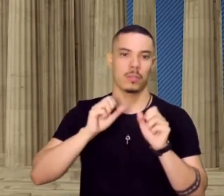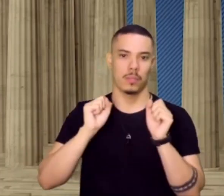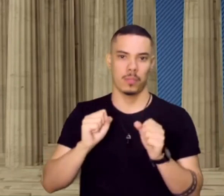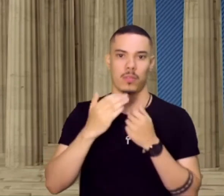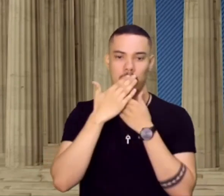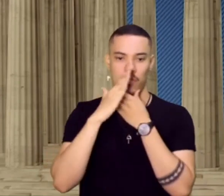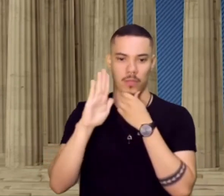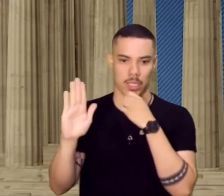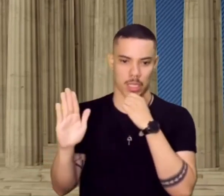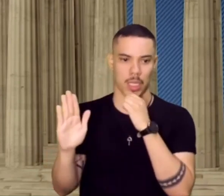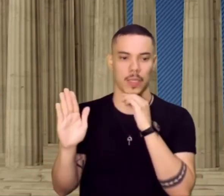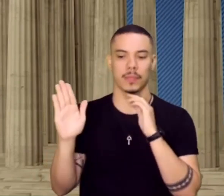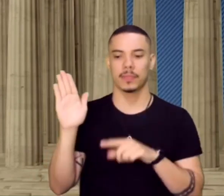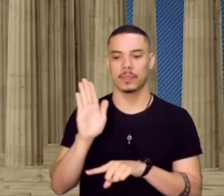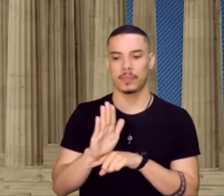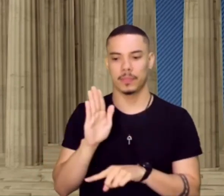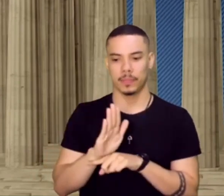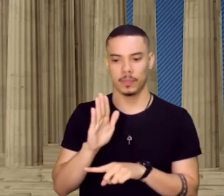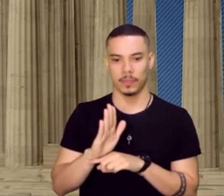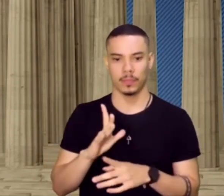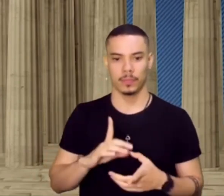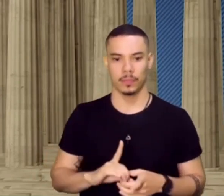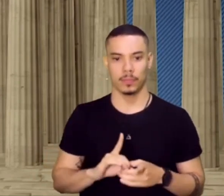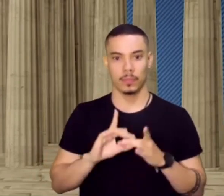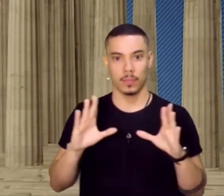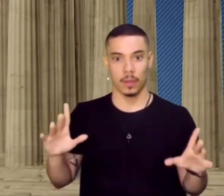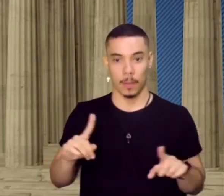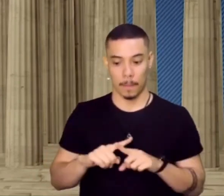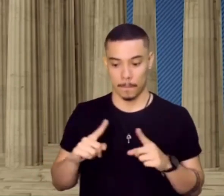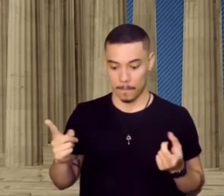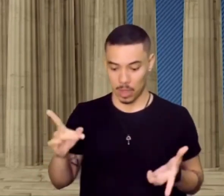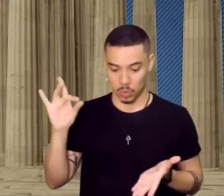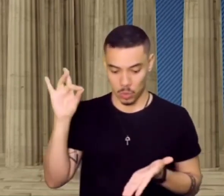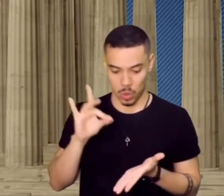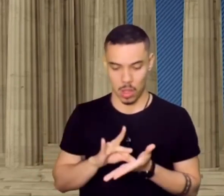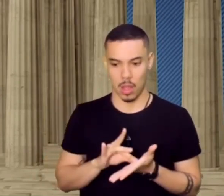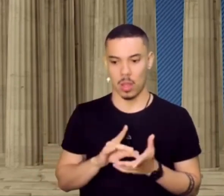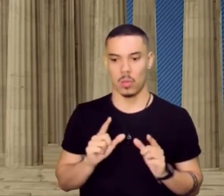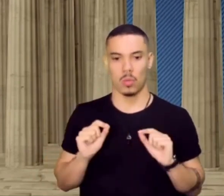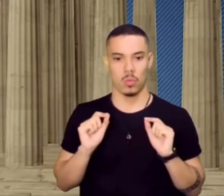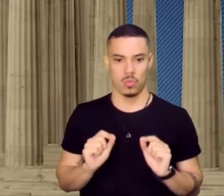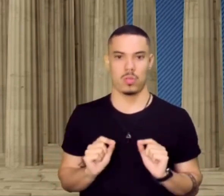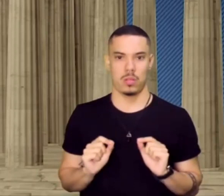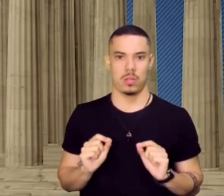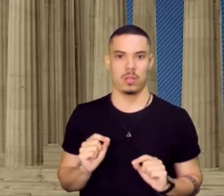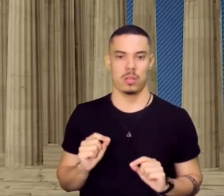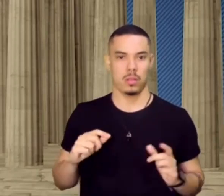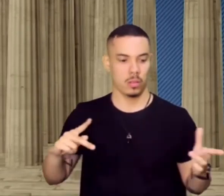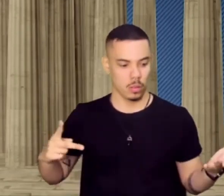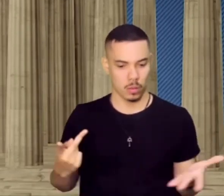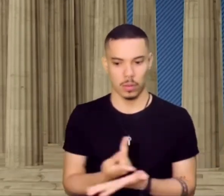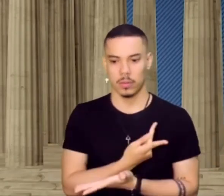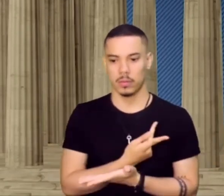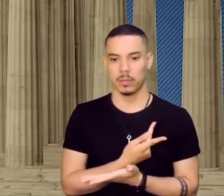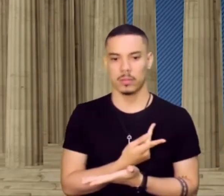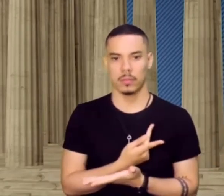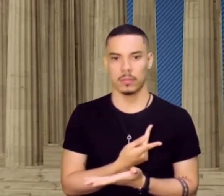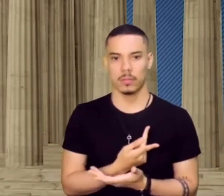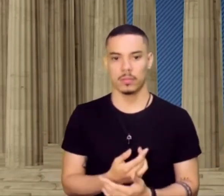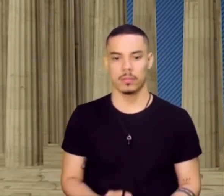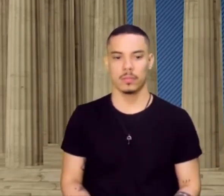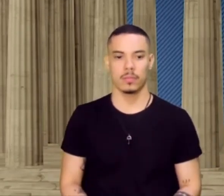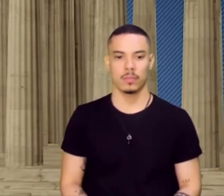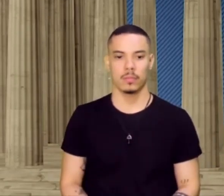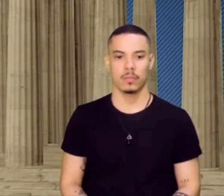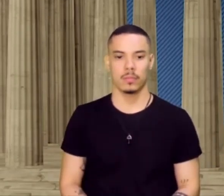favorecer o idealismo na democracia. Só que o real, o que é o real? É o que está acontecendo.